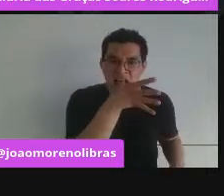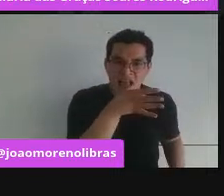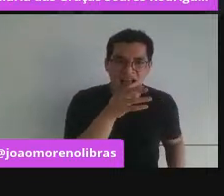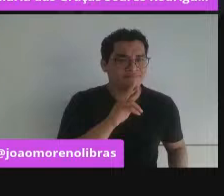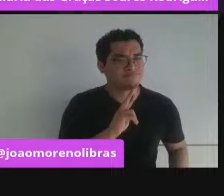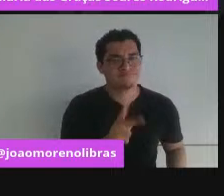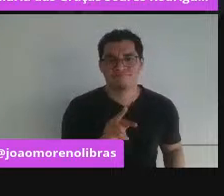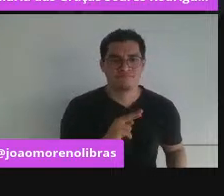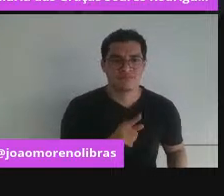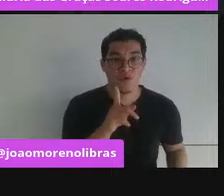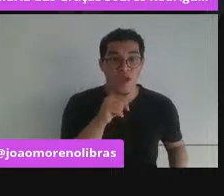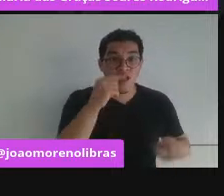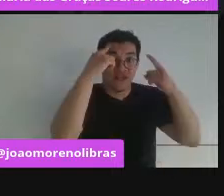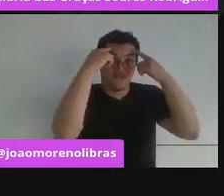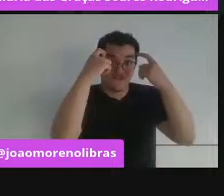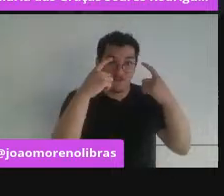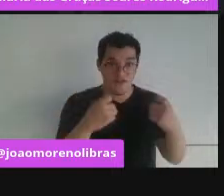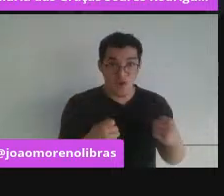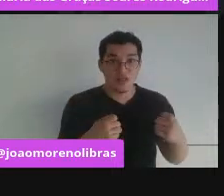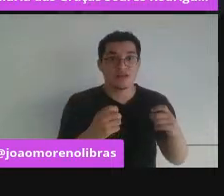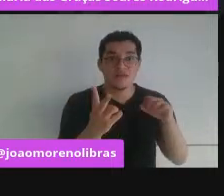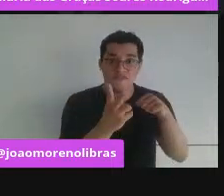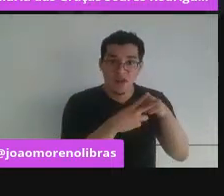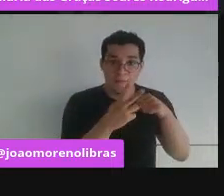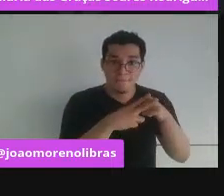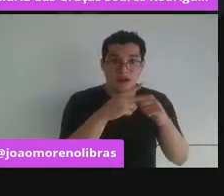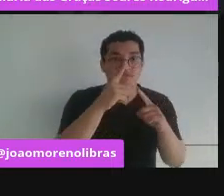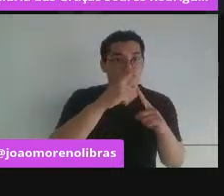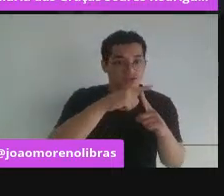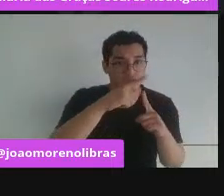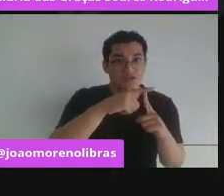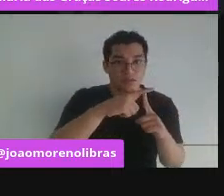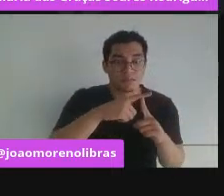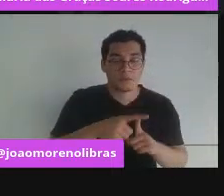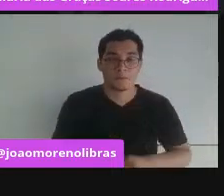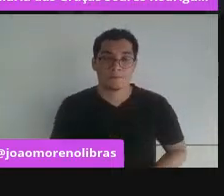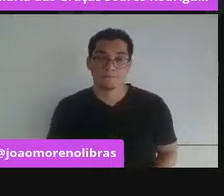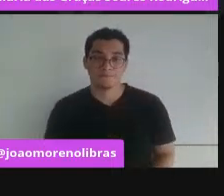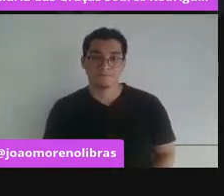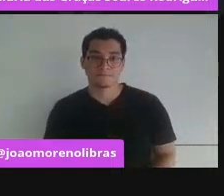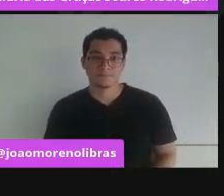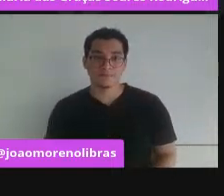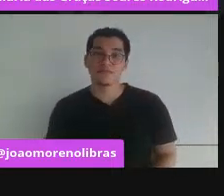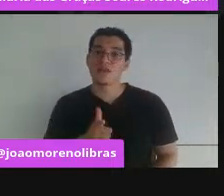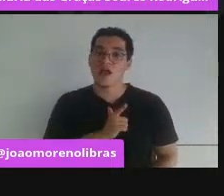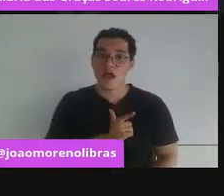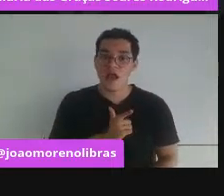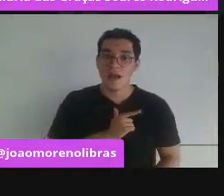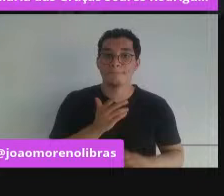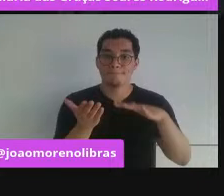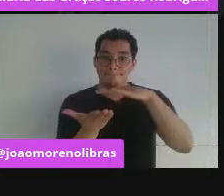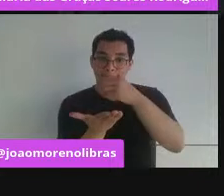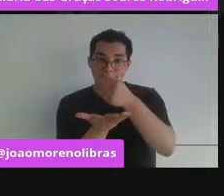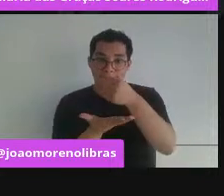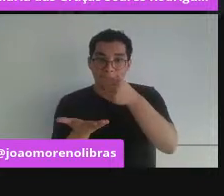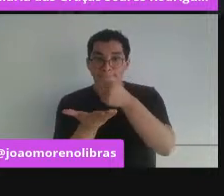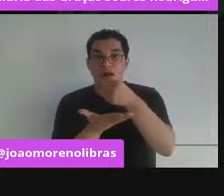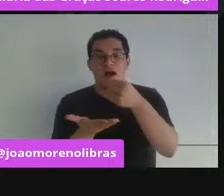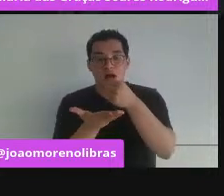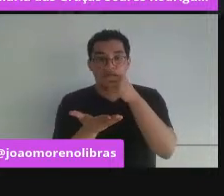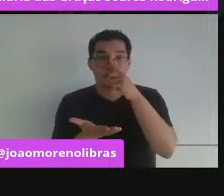verbal. A noção de violência verbal que compartilho fundamenta-se em Moise et al.